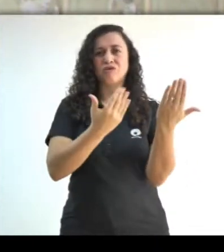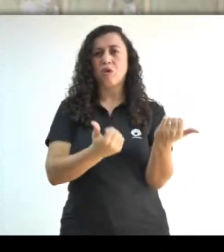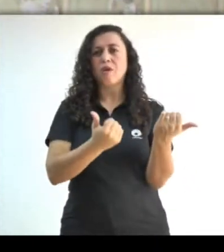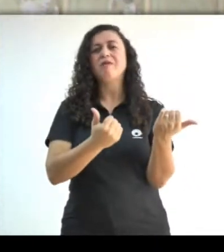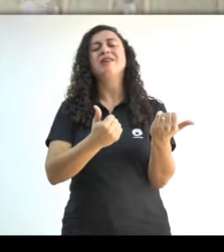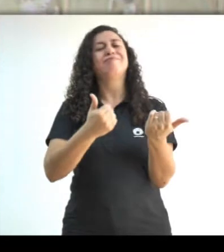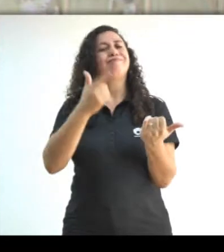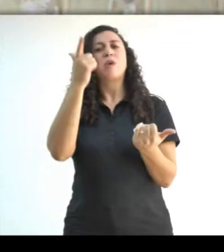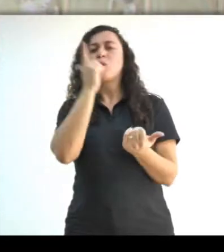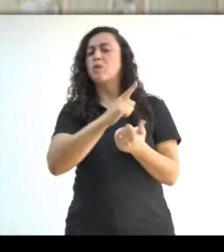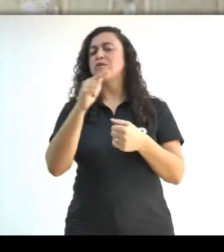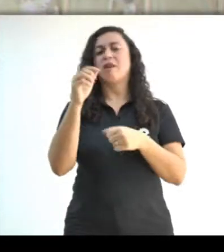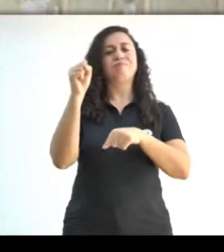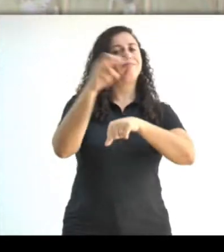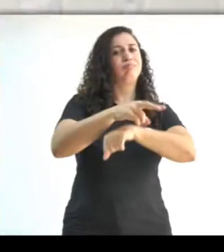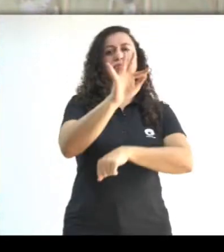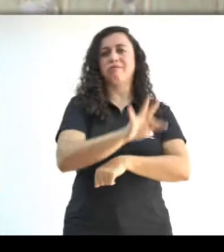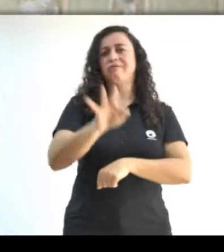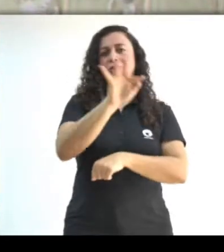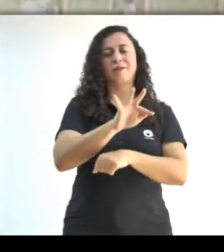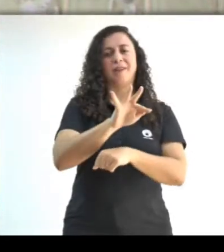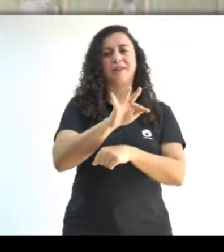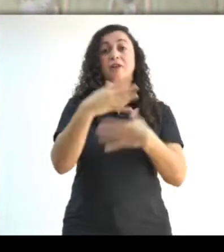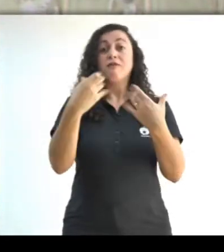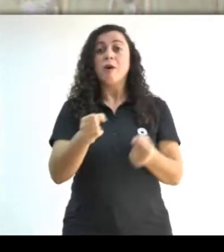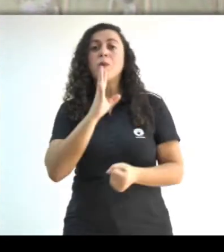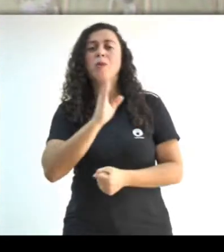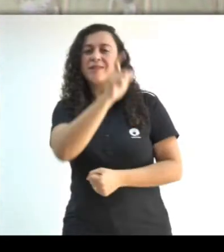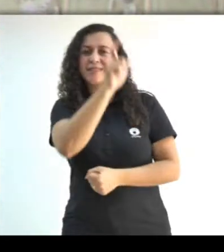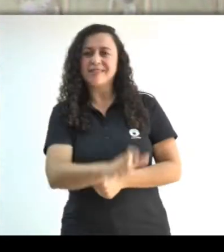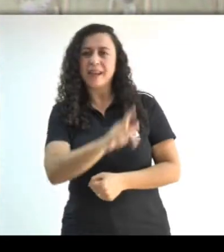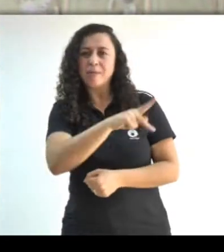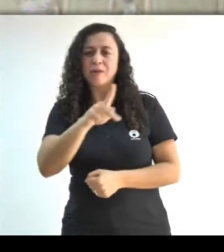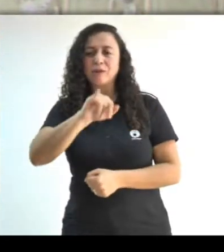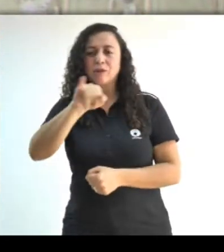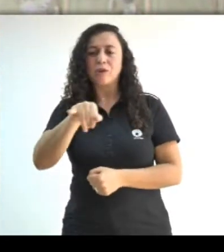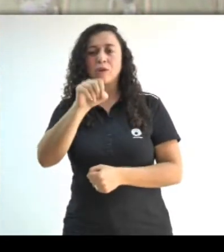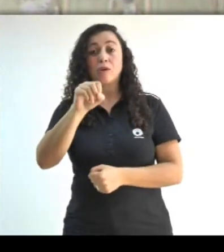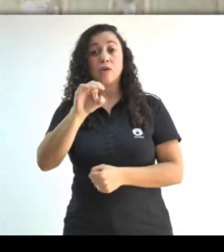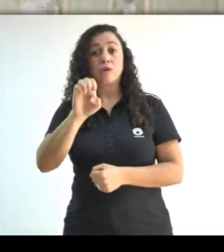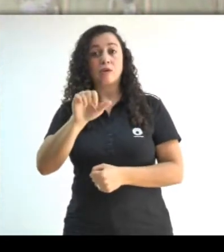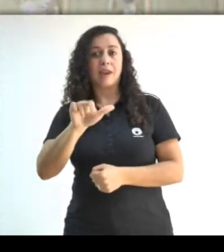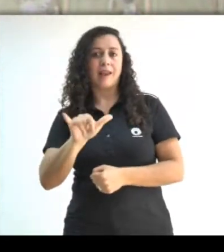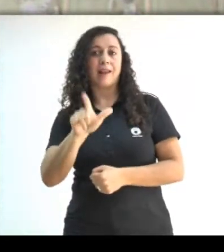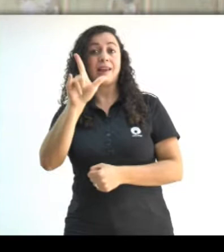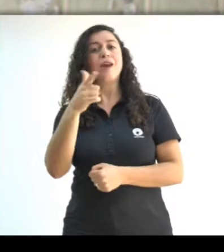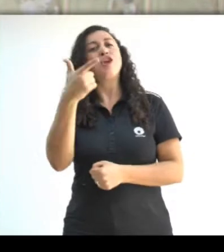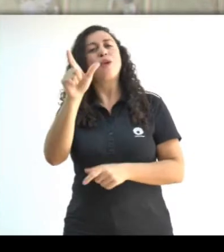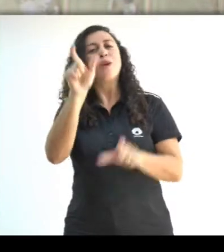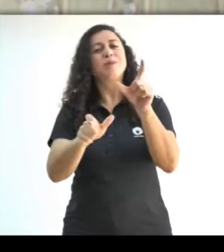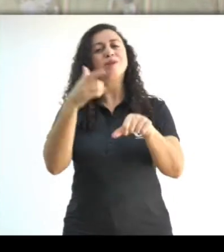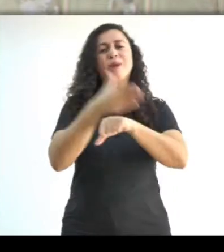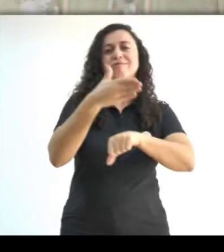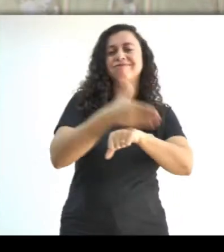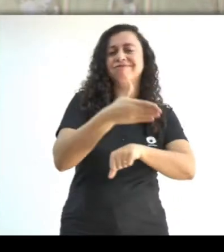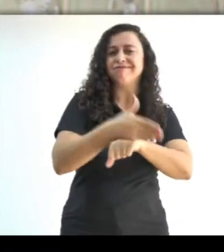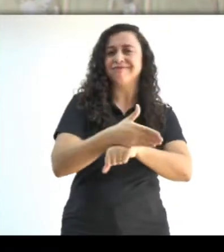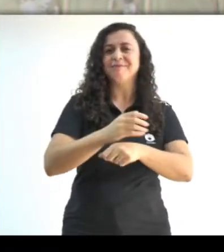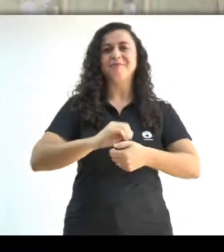anos estão fora da sala de aula. Vamos conhecer a história da professora Joseli Rimoli e de outras abelhas desta